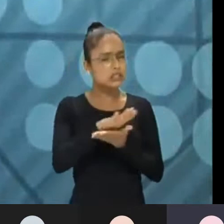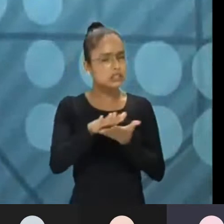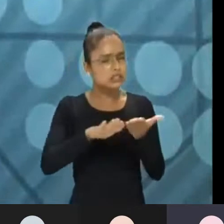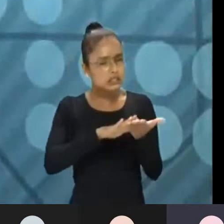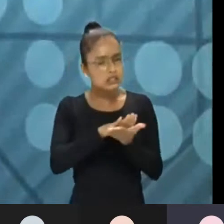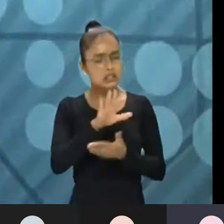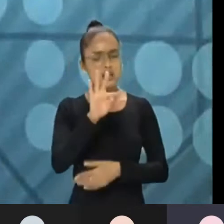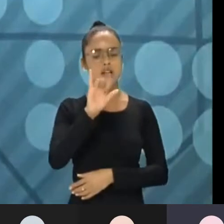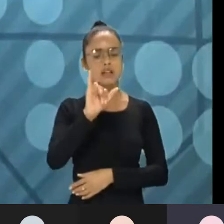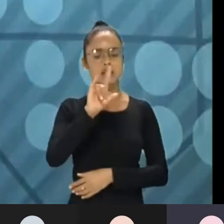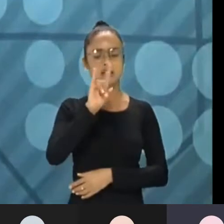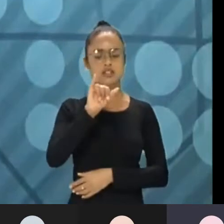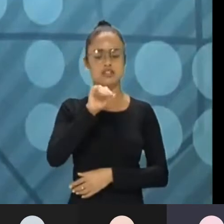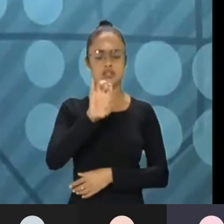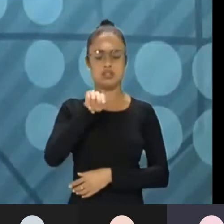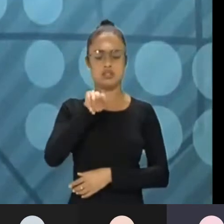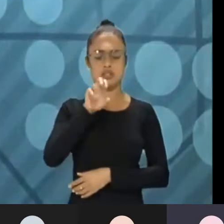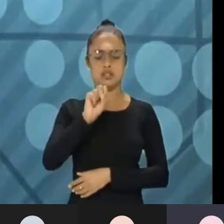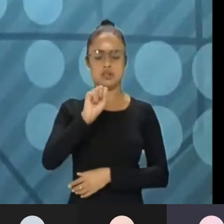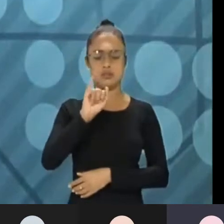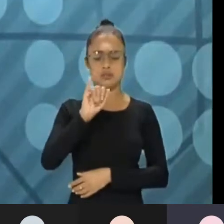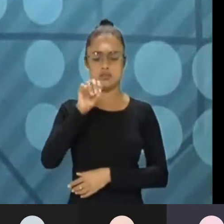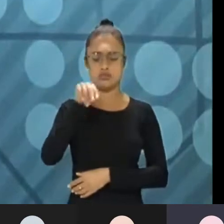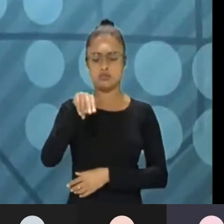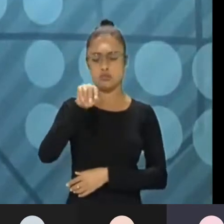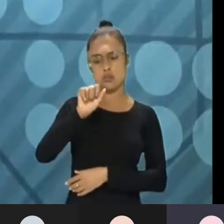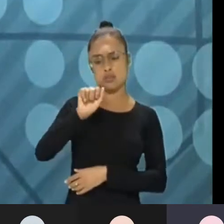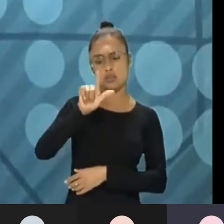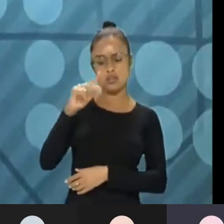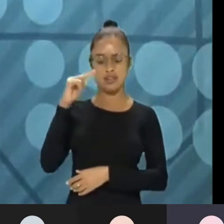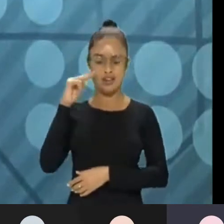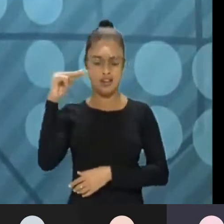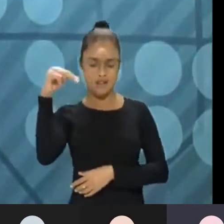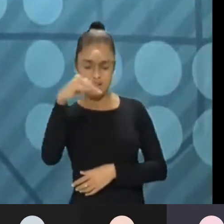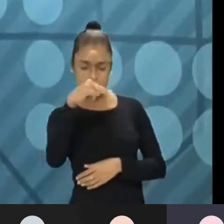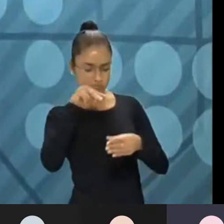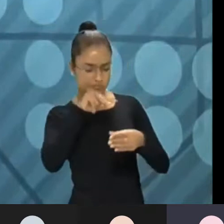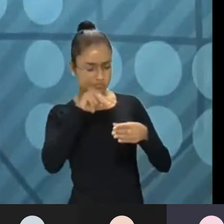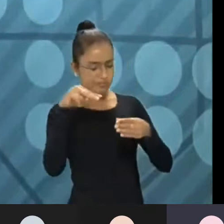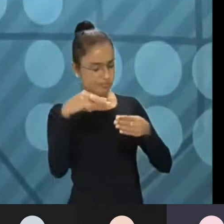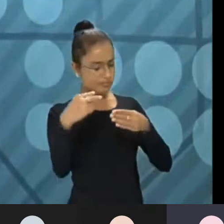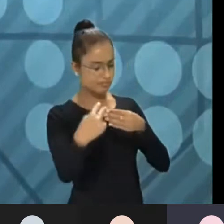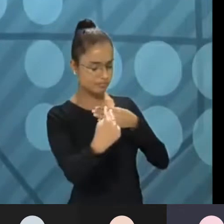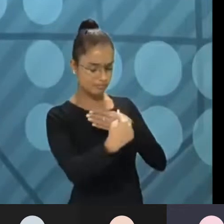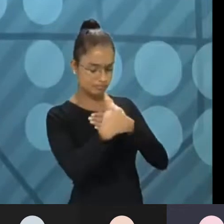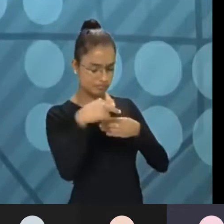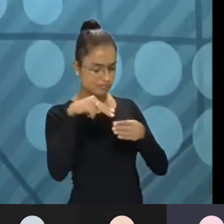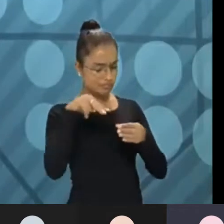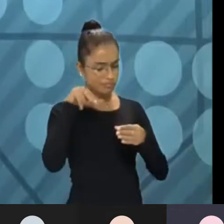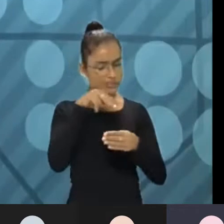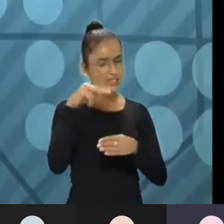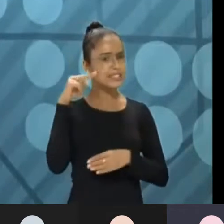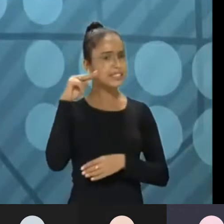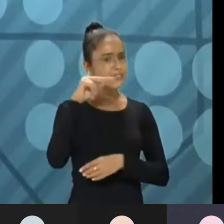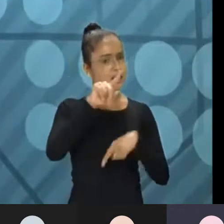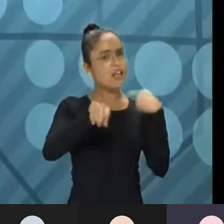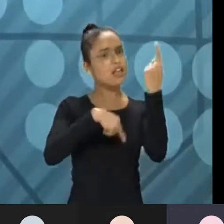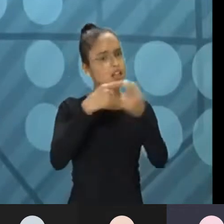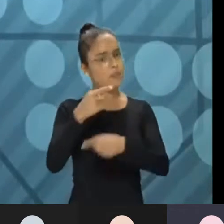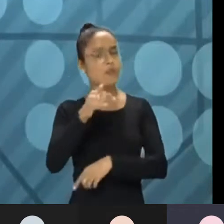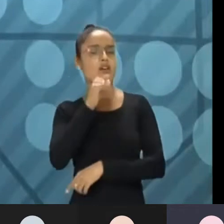sua forma tridimensional. Então, esse é o exercício. Só depois que você tiver buscado fazer um exemplo tridimensionalmente,